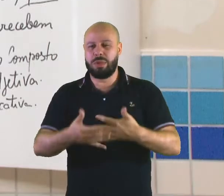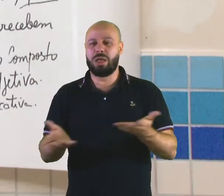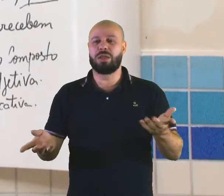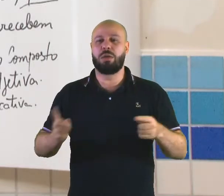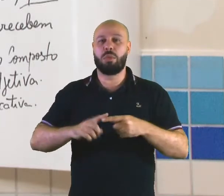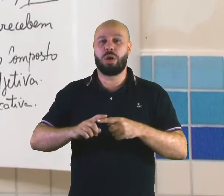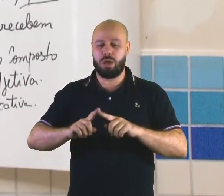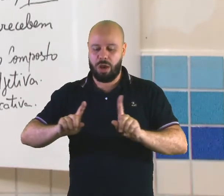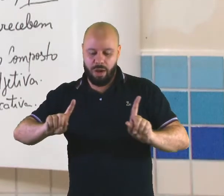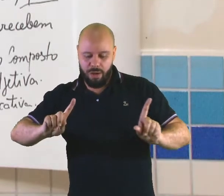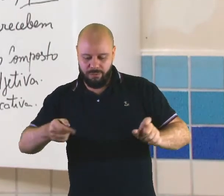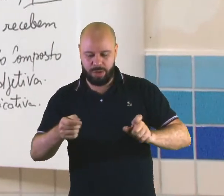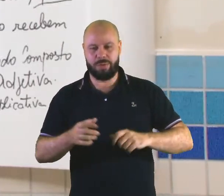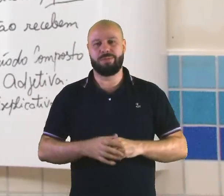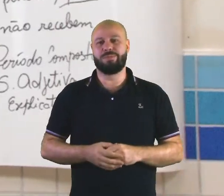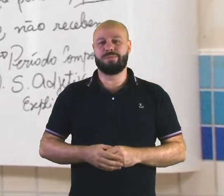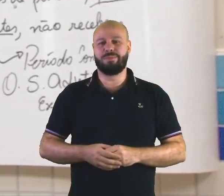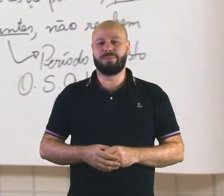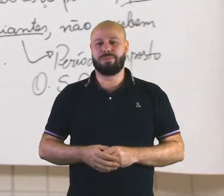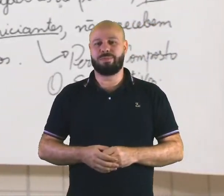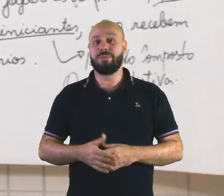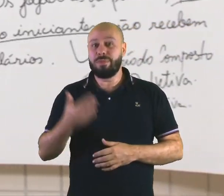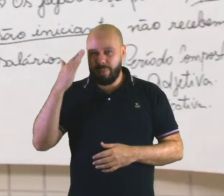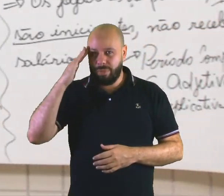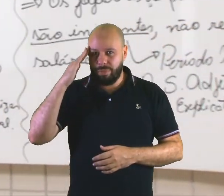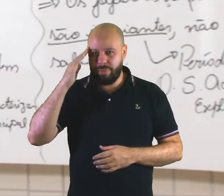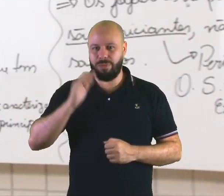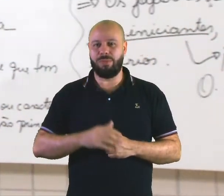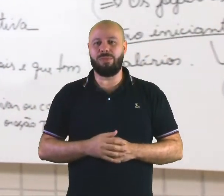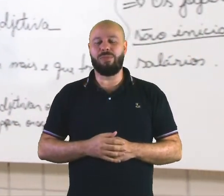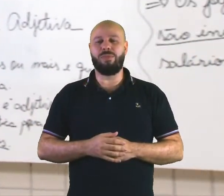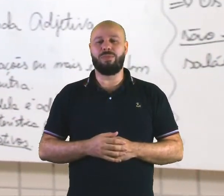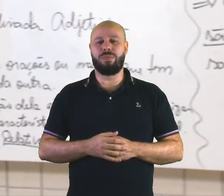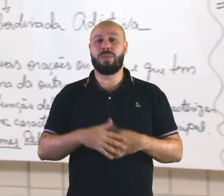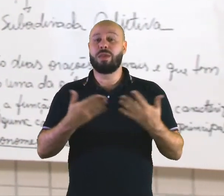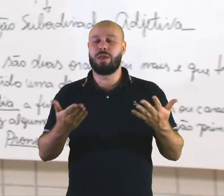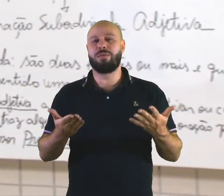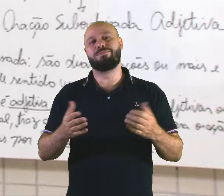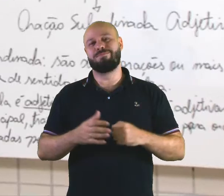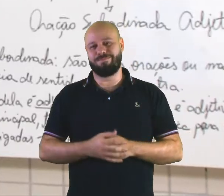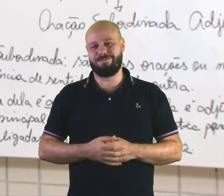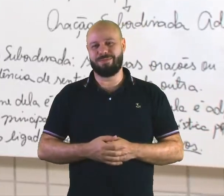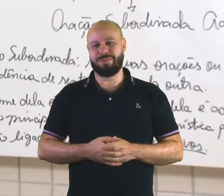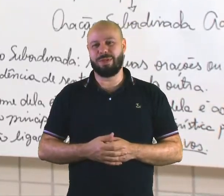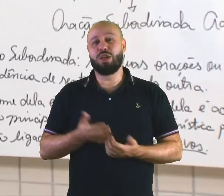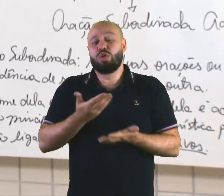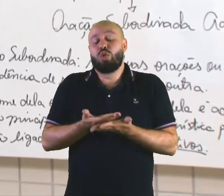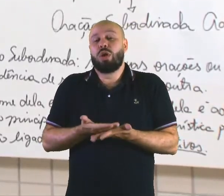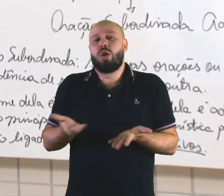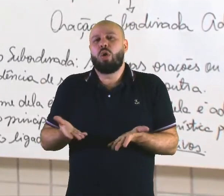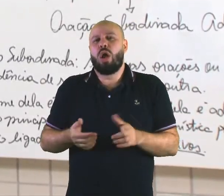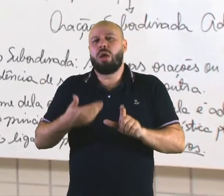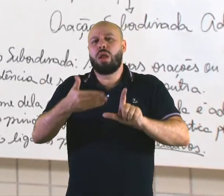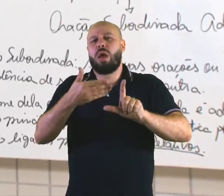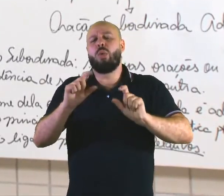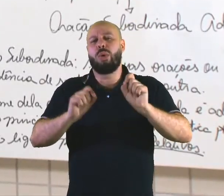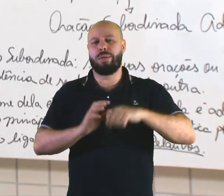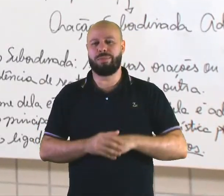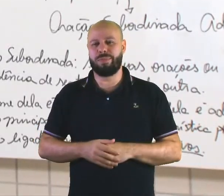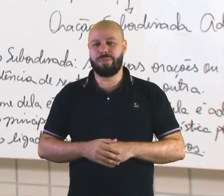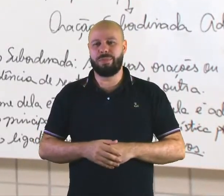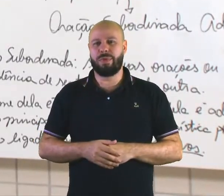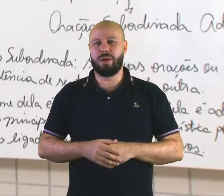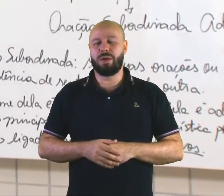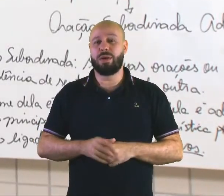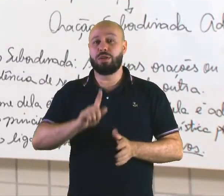entre vírgulas. Compreendido? Então, é isso. O que nós estudamos nessa teleaula de hoje? Nós vimos